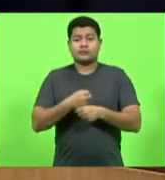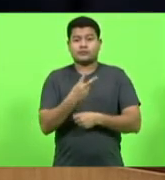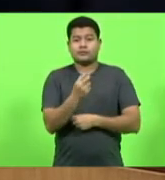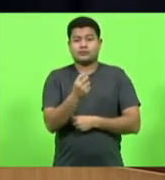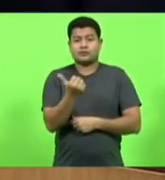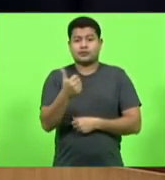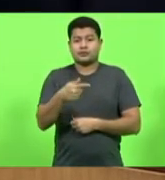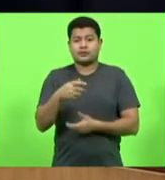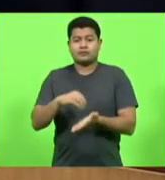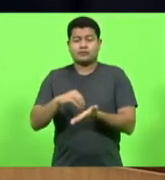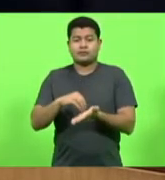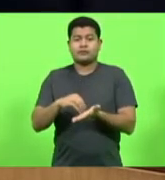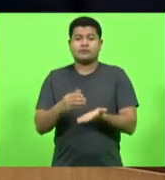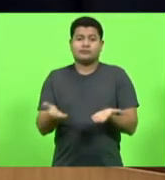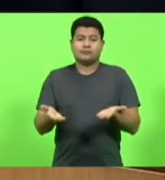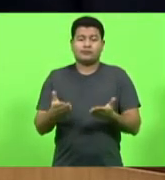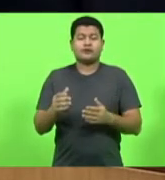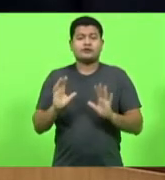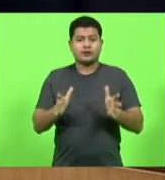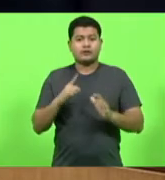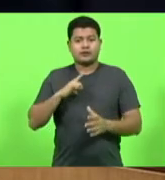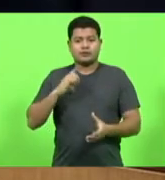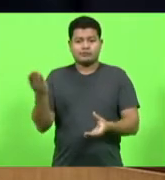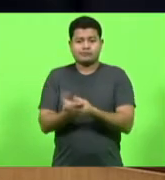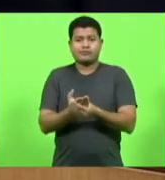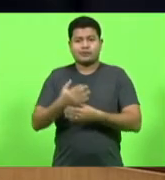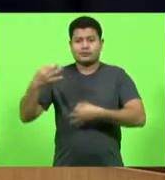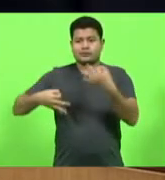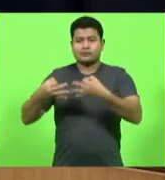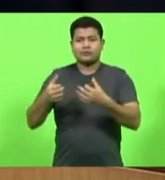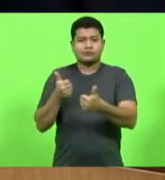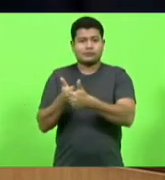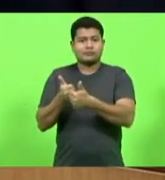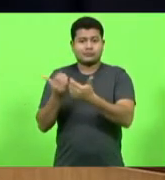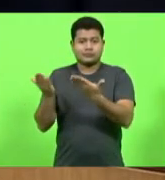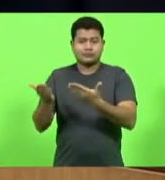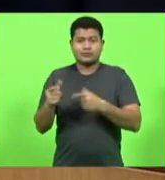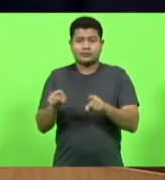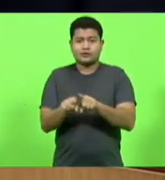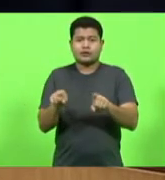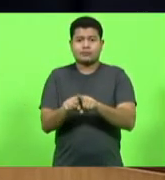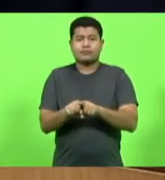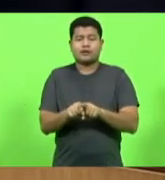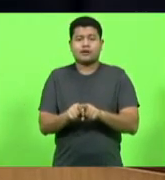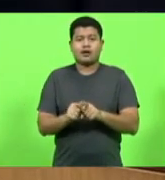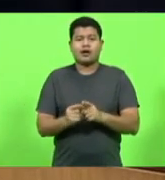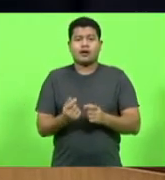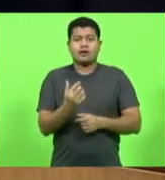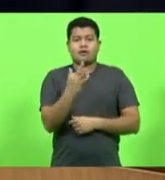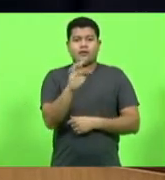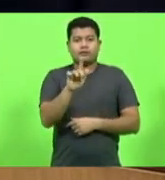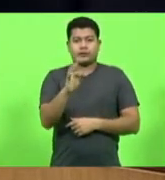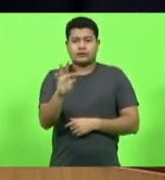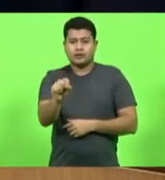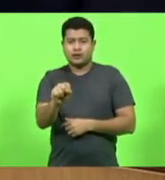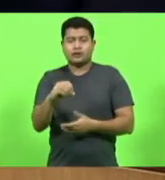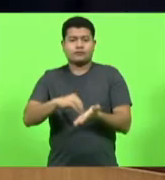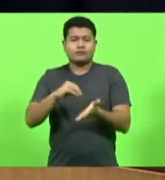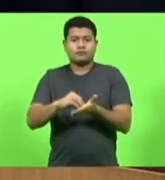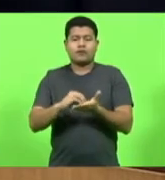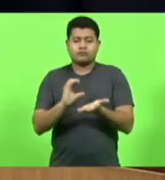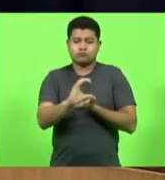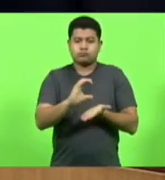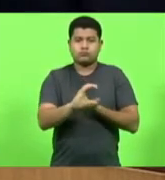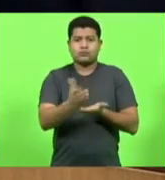2017, alvo de ações judiciais, a questão de depósito de fundo de garantia de serviço, de questão